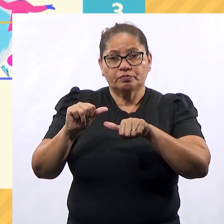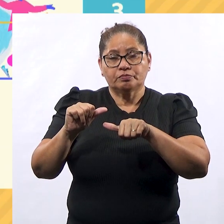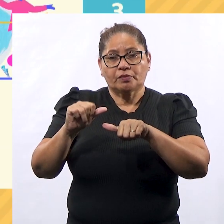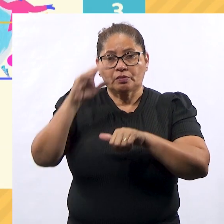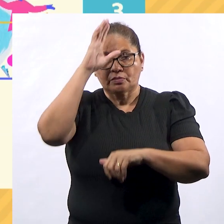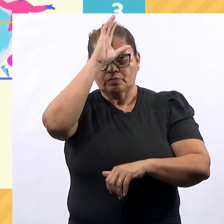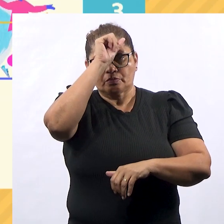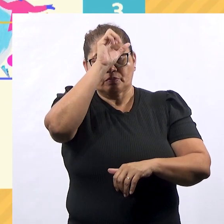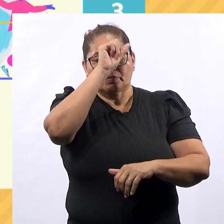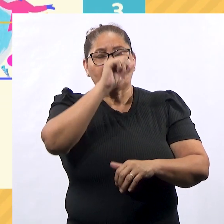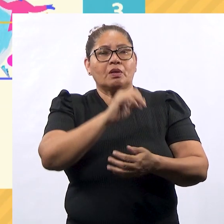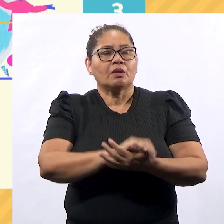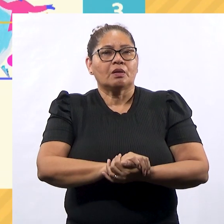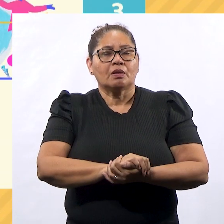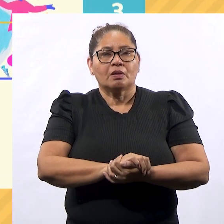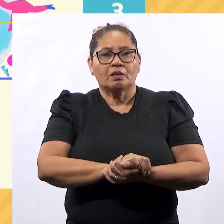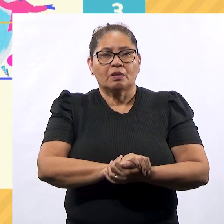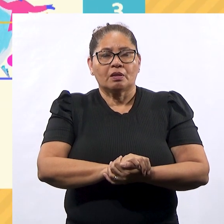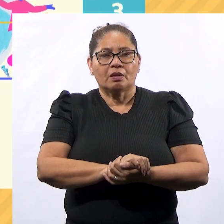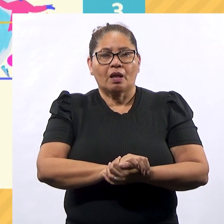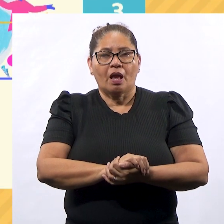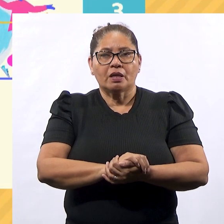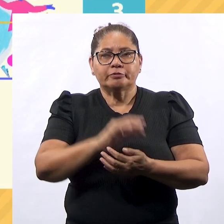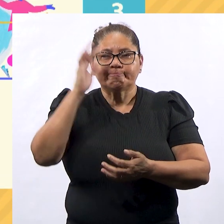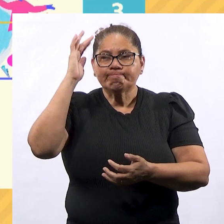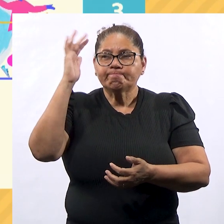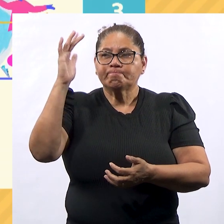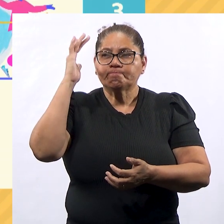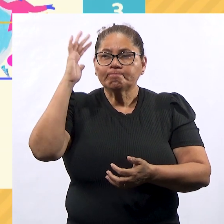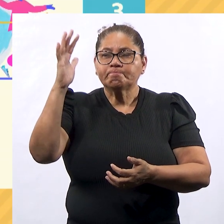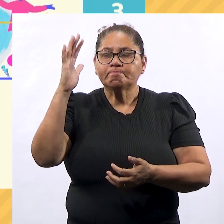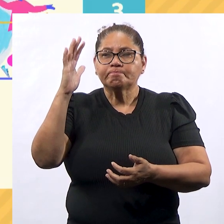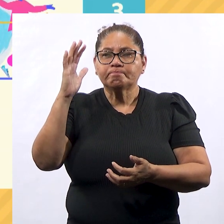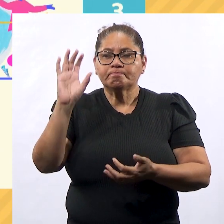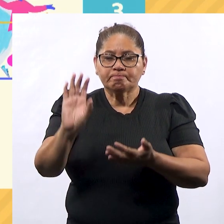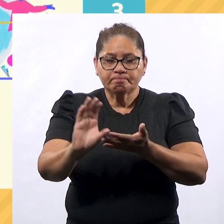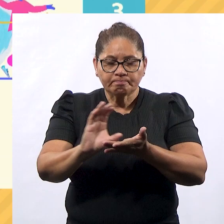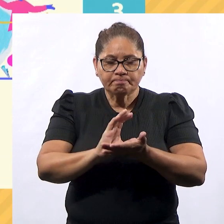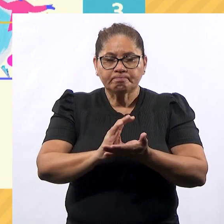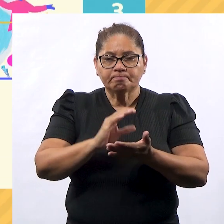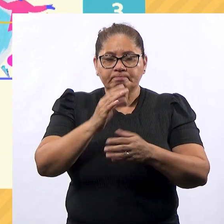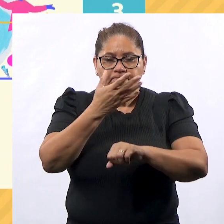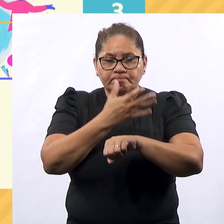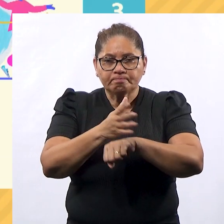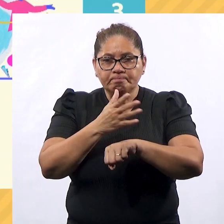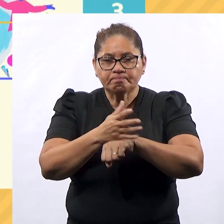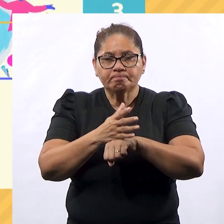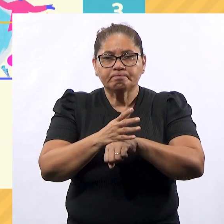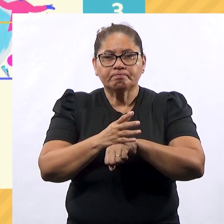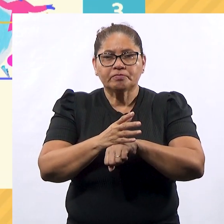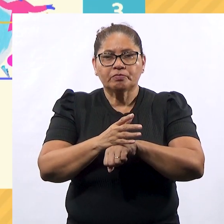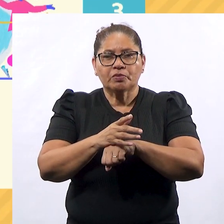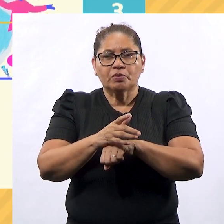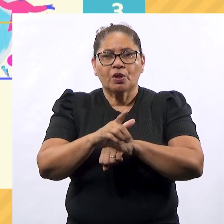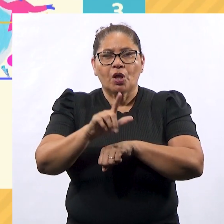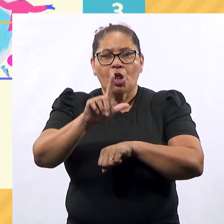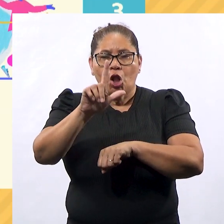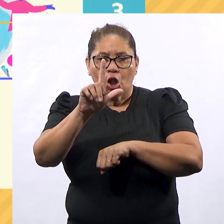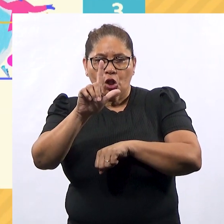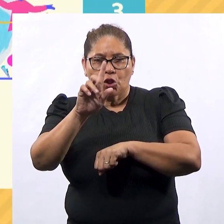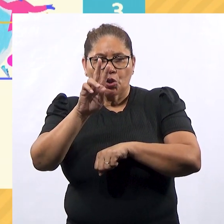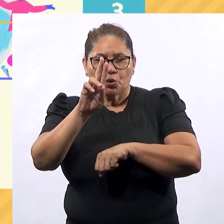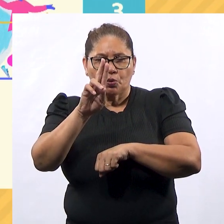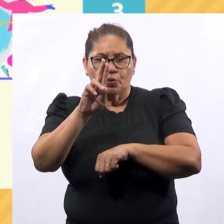da aprendizagem exige compreensão teórica e investimento em novas práticas. O Lucchesi,